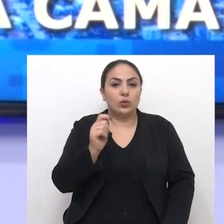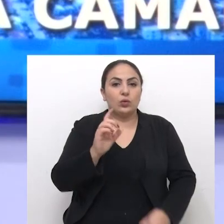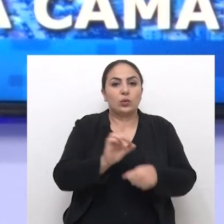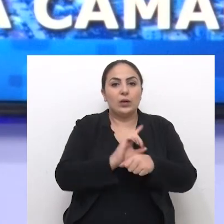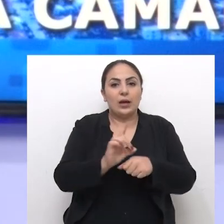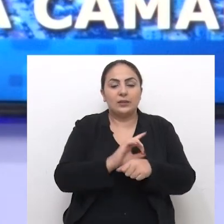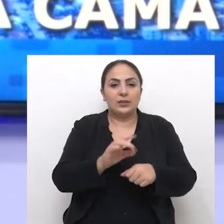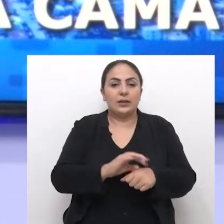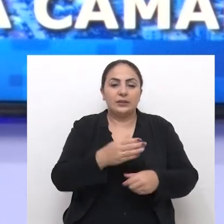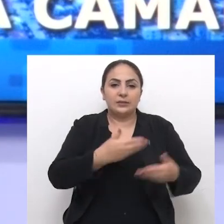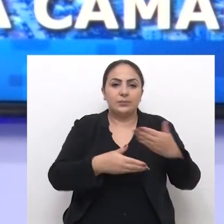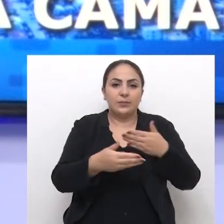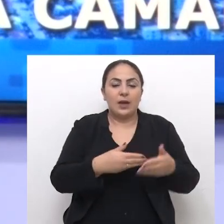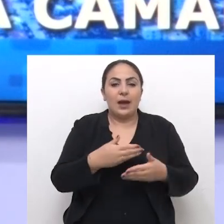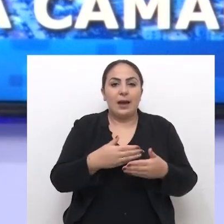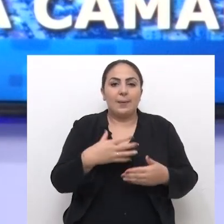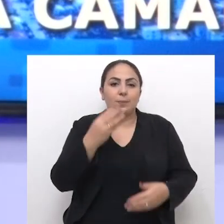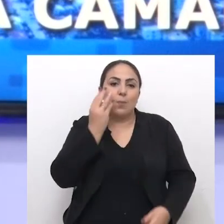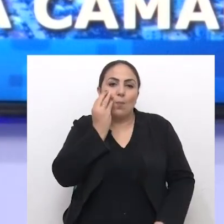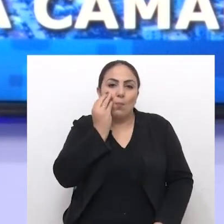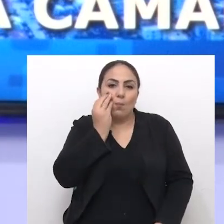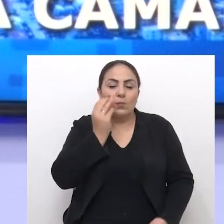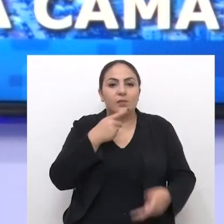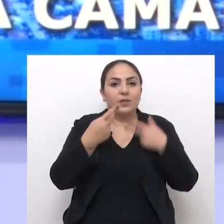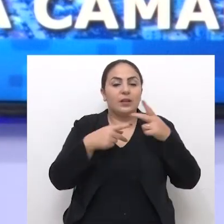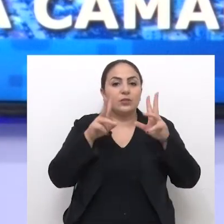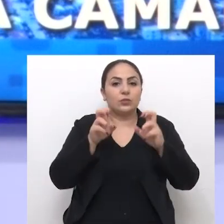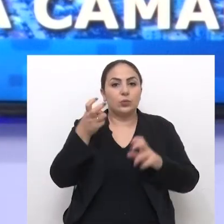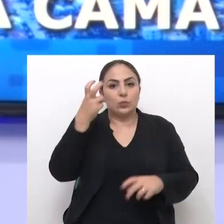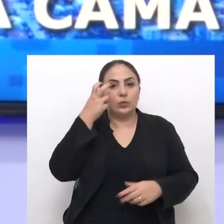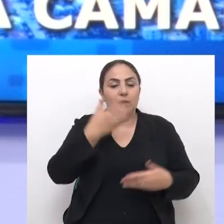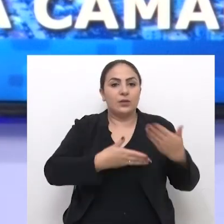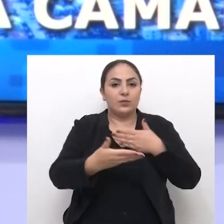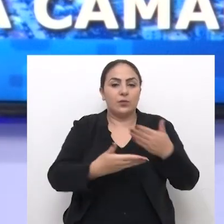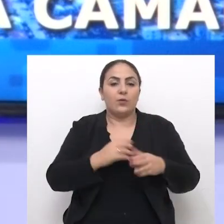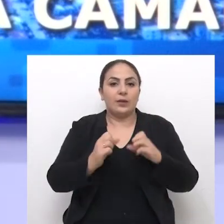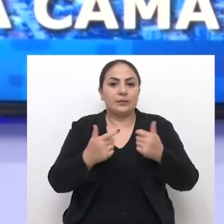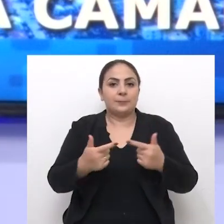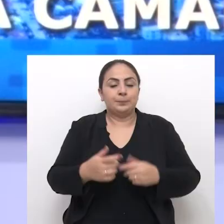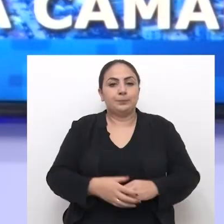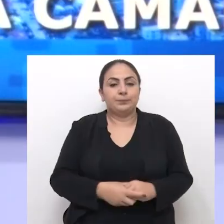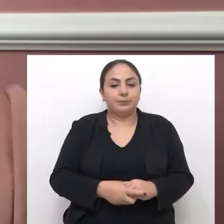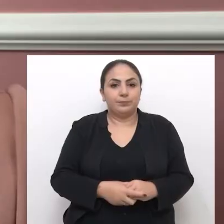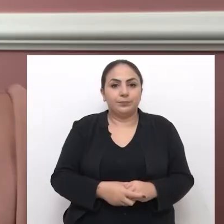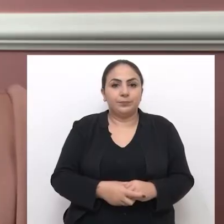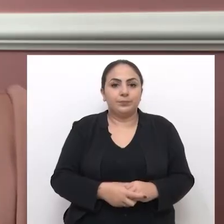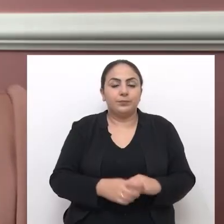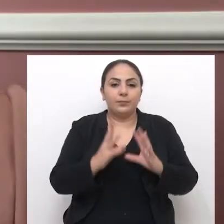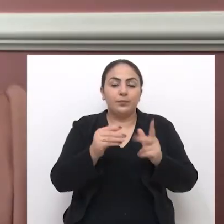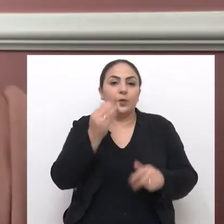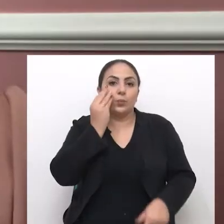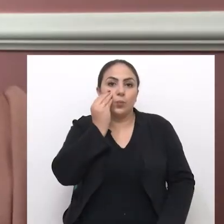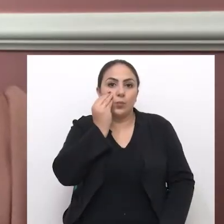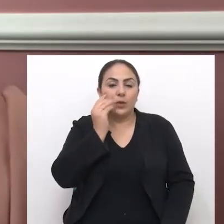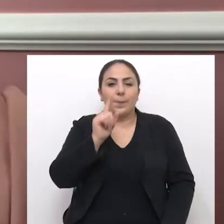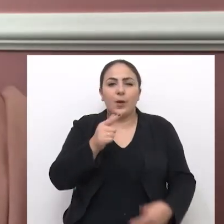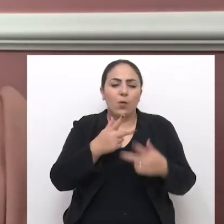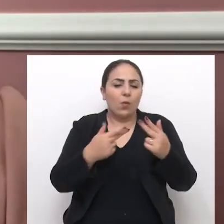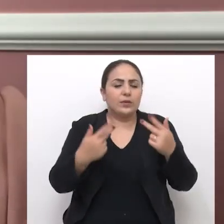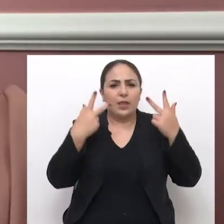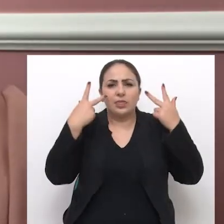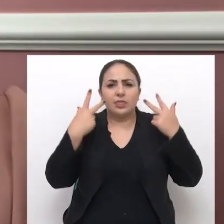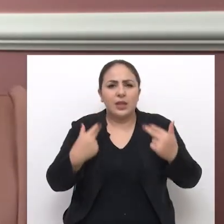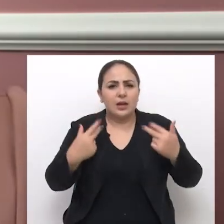dourado, consultora de amamentação fala das questões culturais que envolvem o ato. De que amamentar é